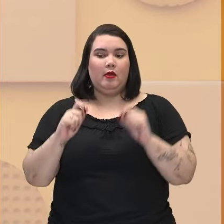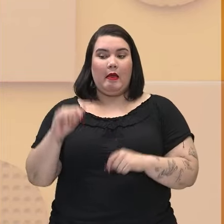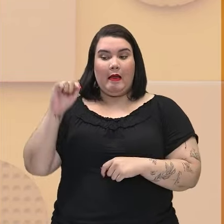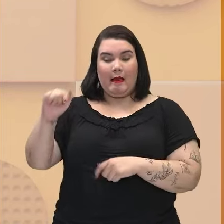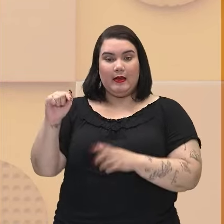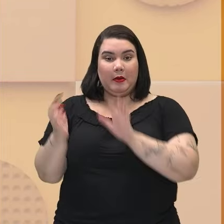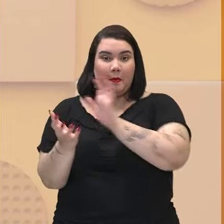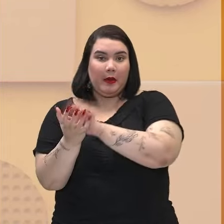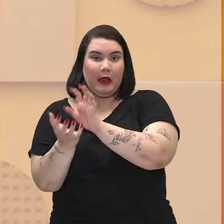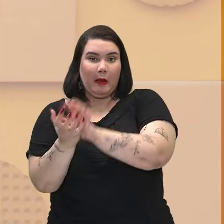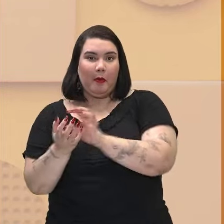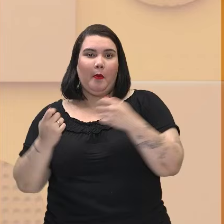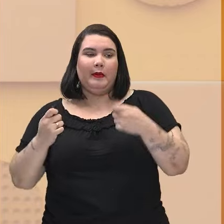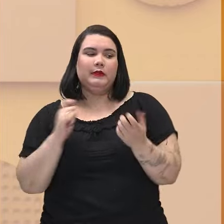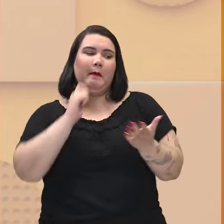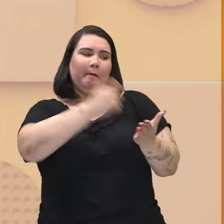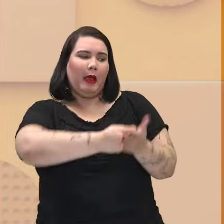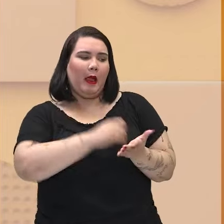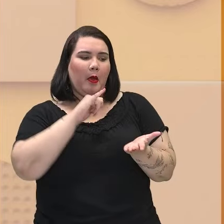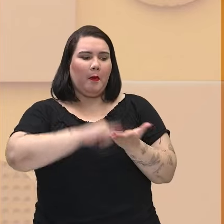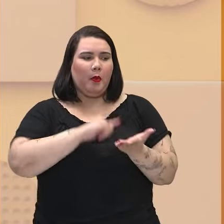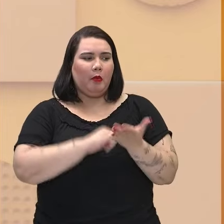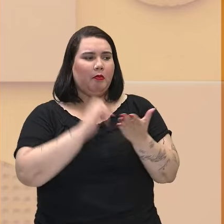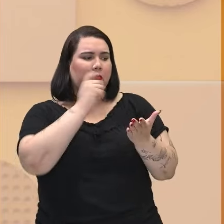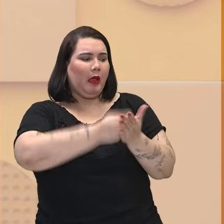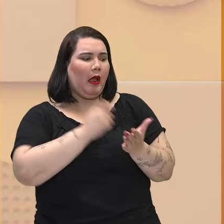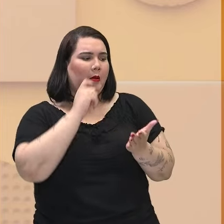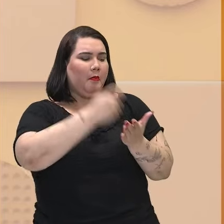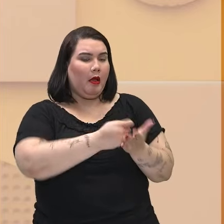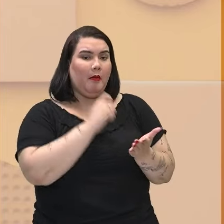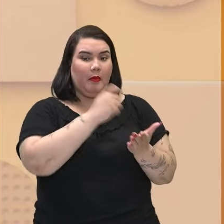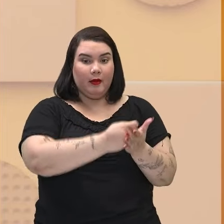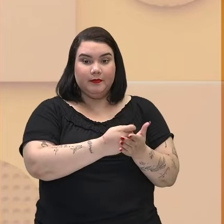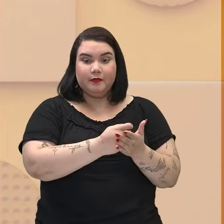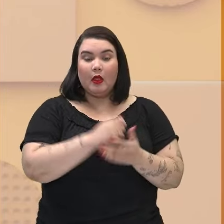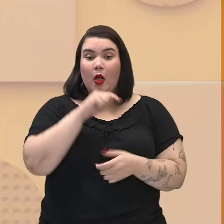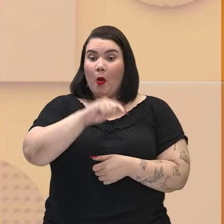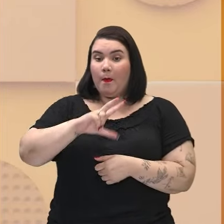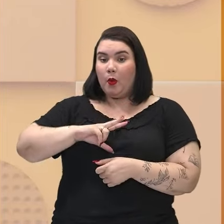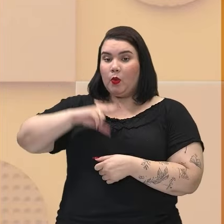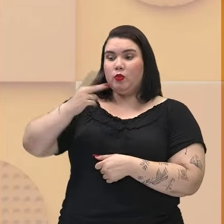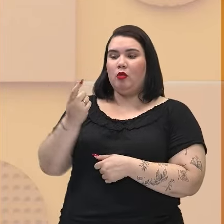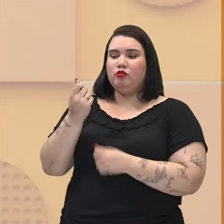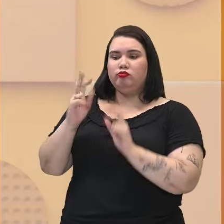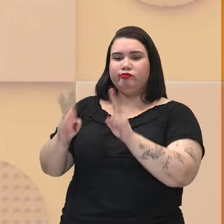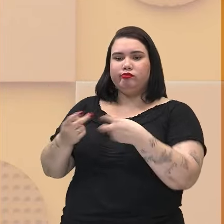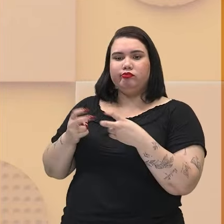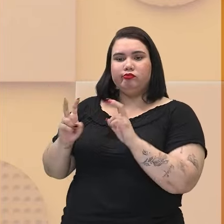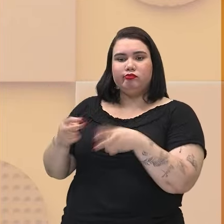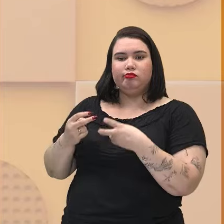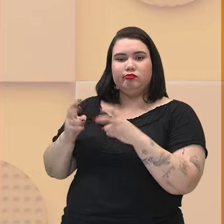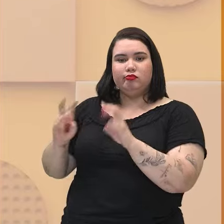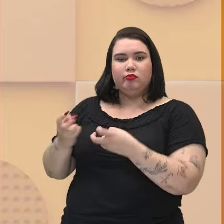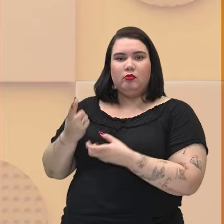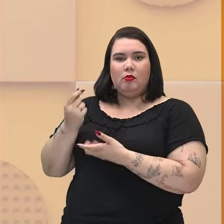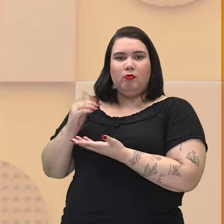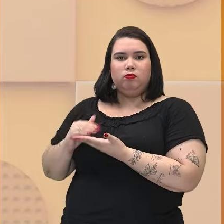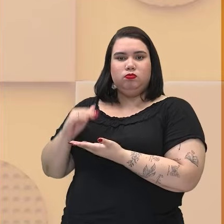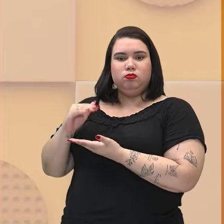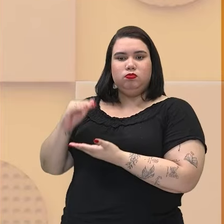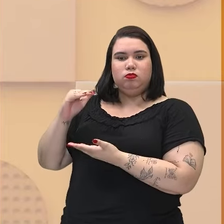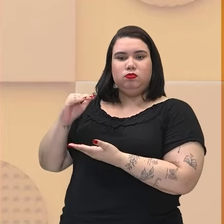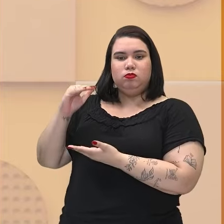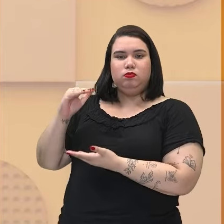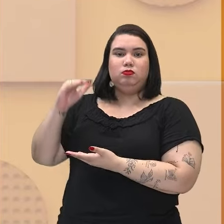pagar tributos, tinham que pagar impostos à coroa. Então, claro que isso vai gerar o quê? Um peso a mais sobre